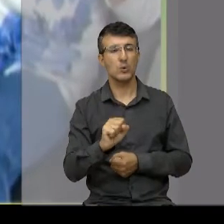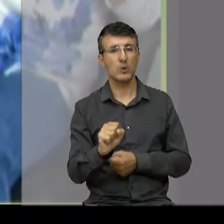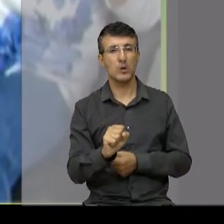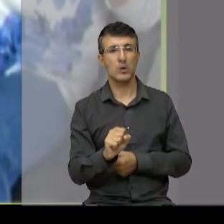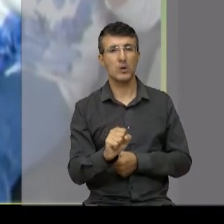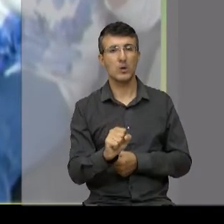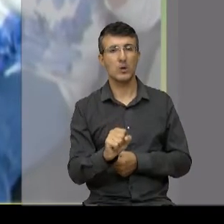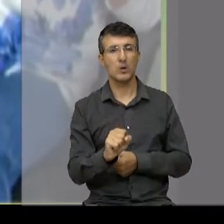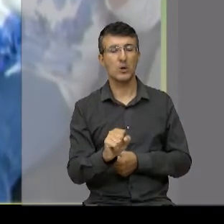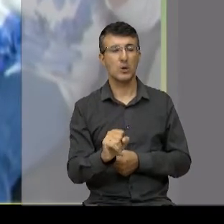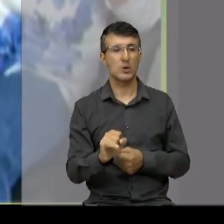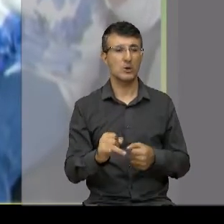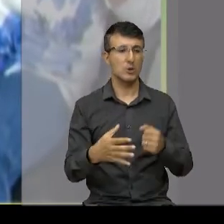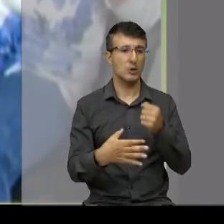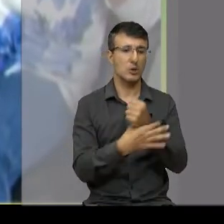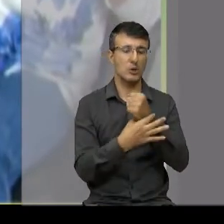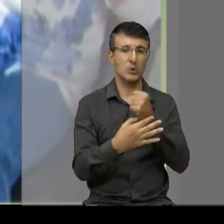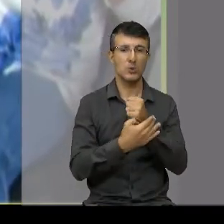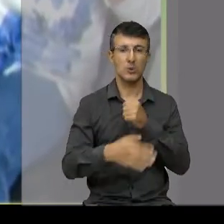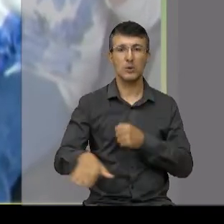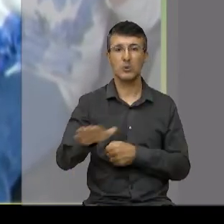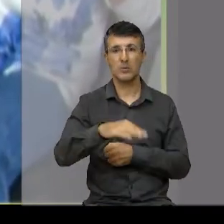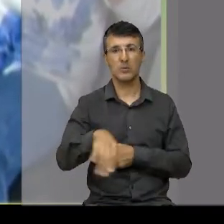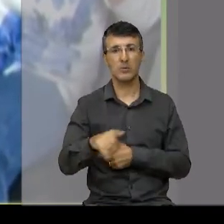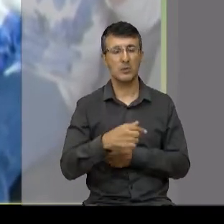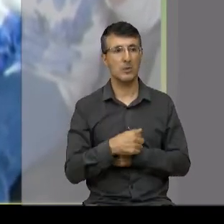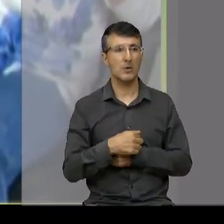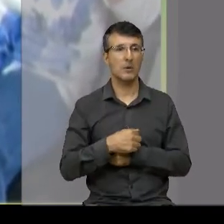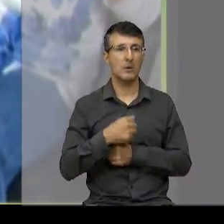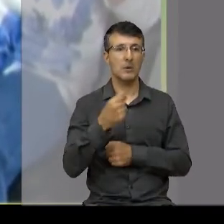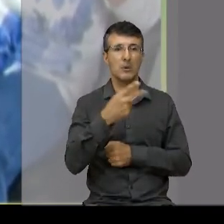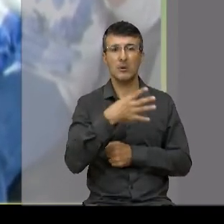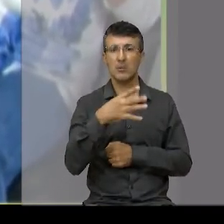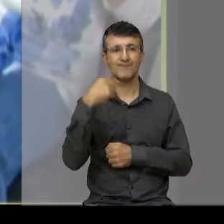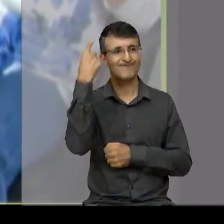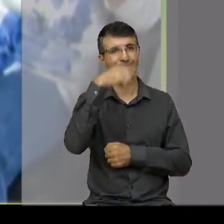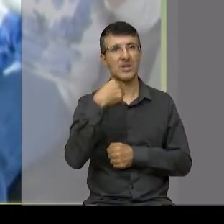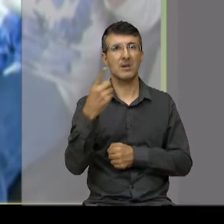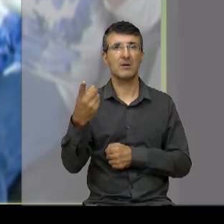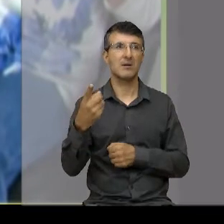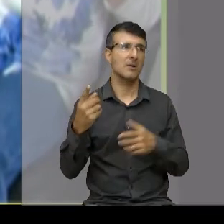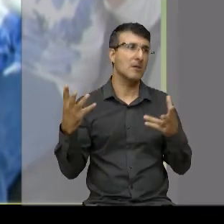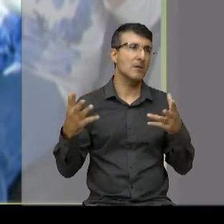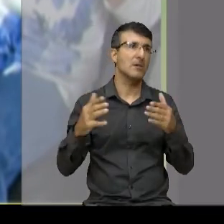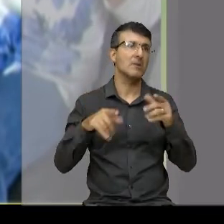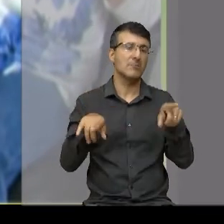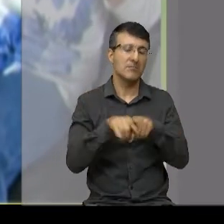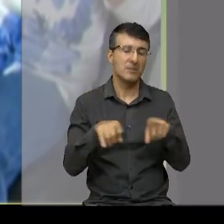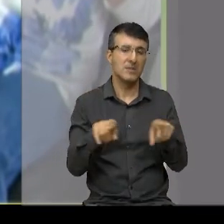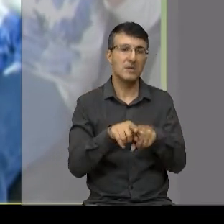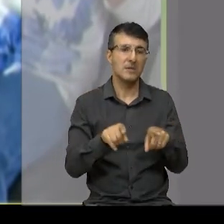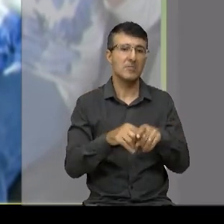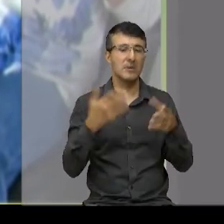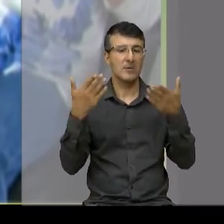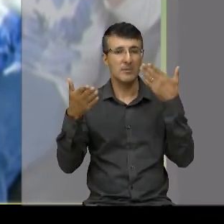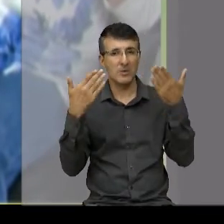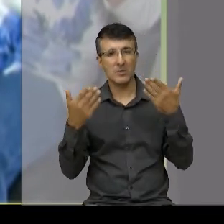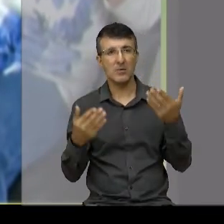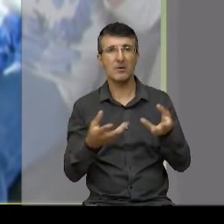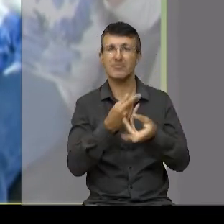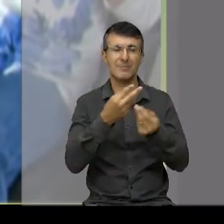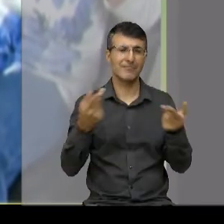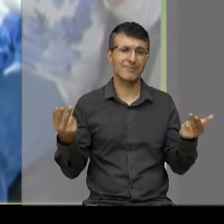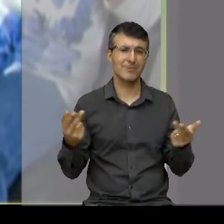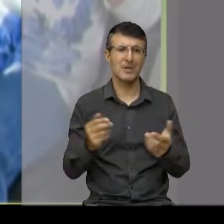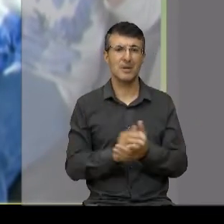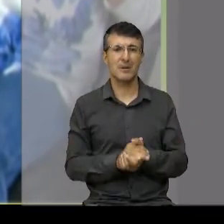falou aí, não é só 24 horas, é assistente social, é psicólogo, é um monte de coisa, porque é o momento nevrálgico da mulher a